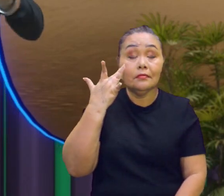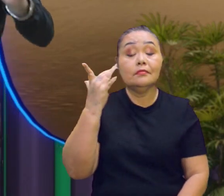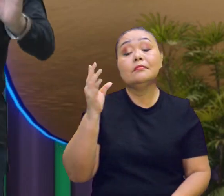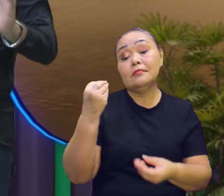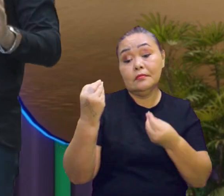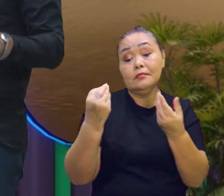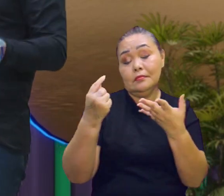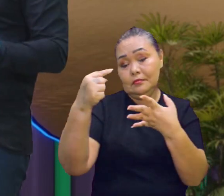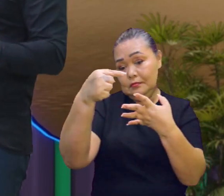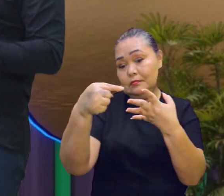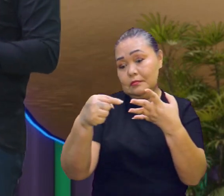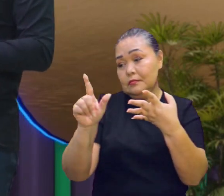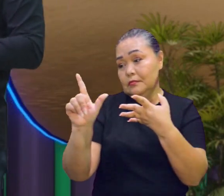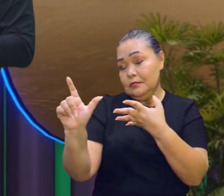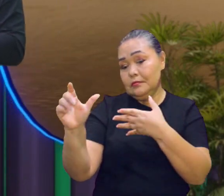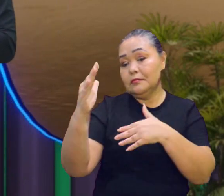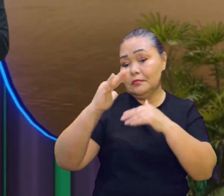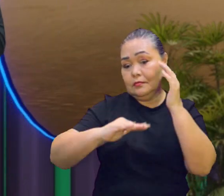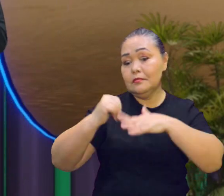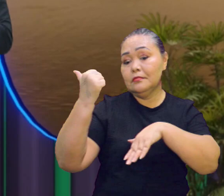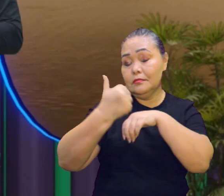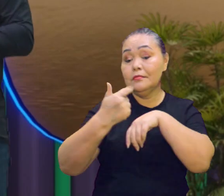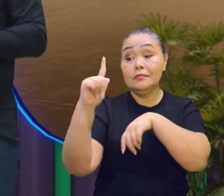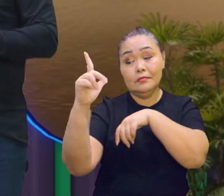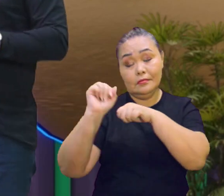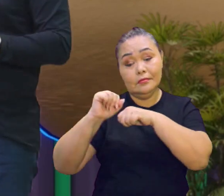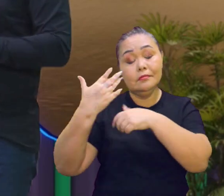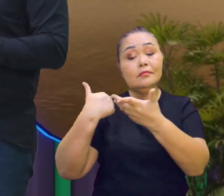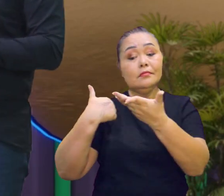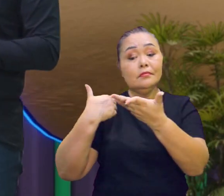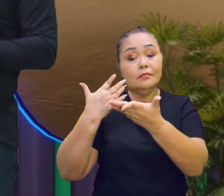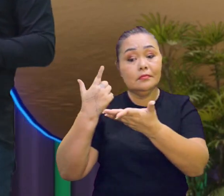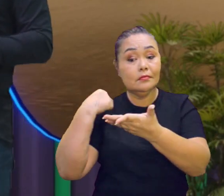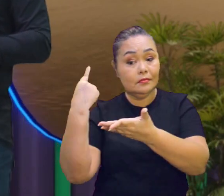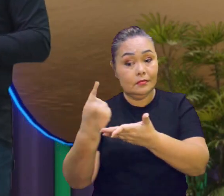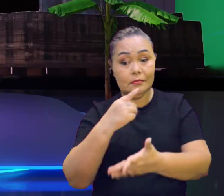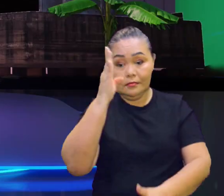noção desses outros geógrafos, outros estudiosos do